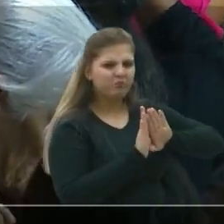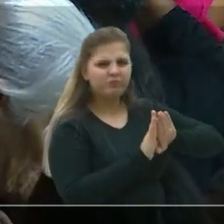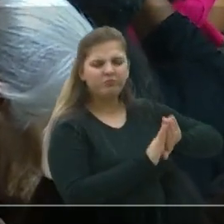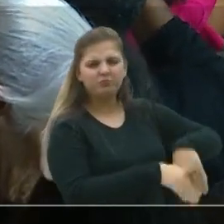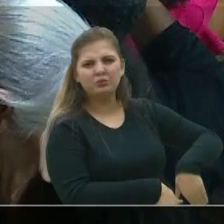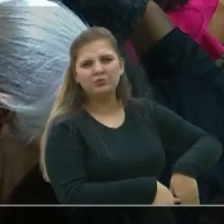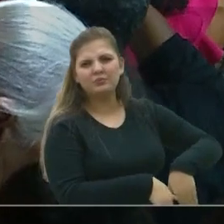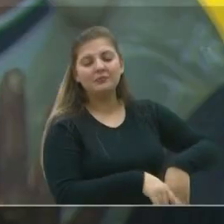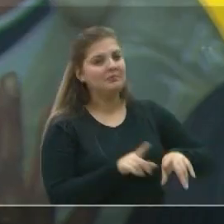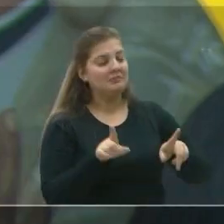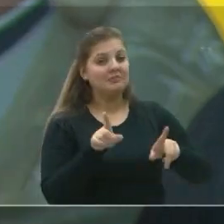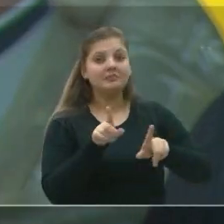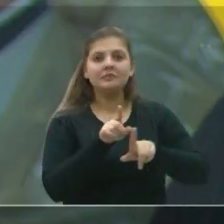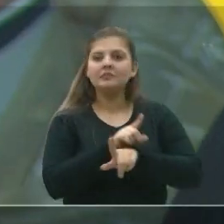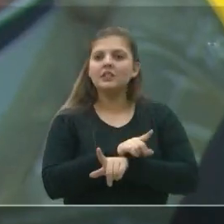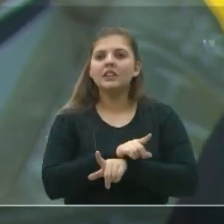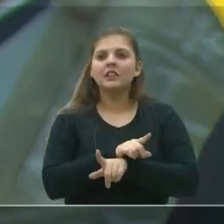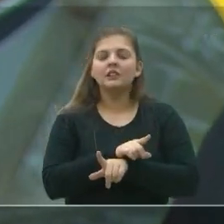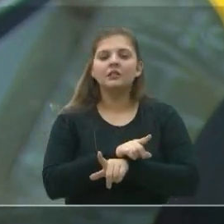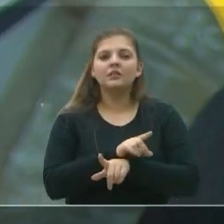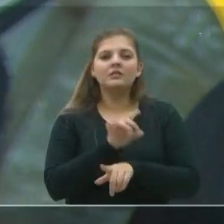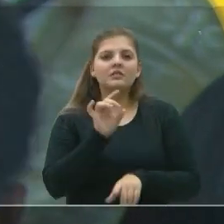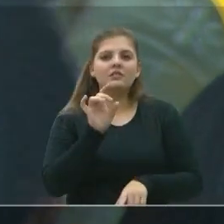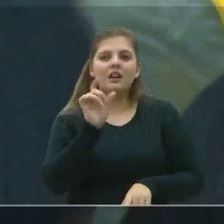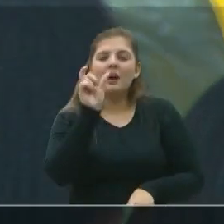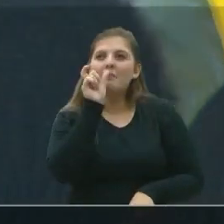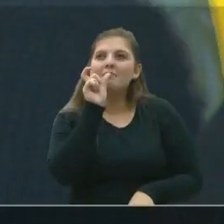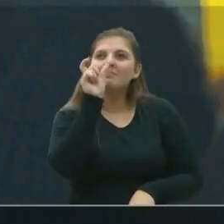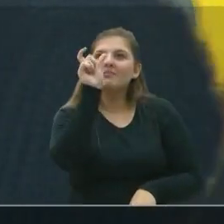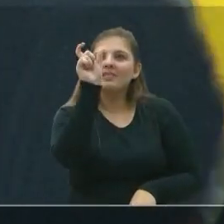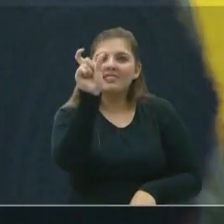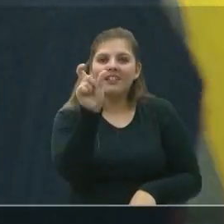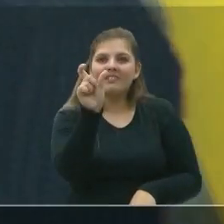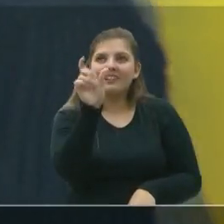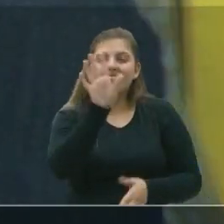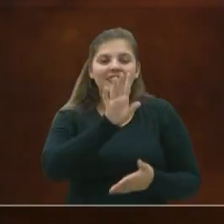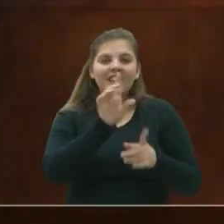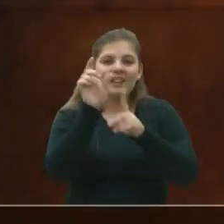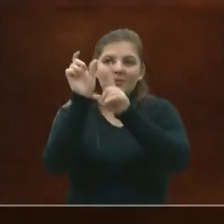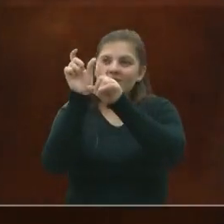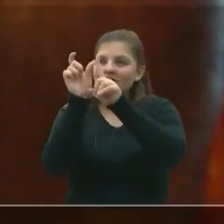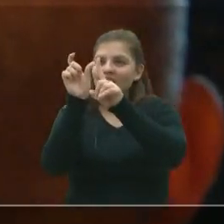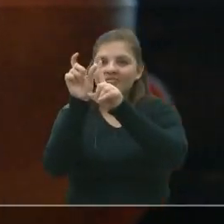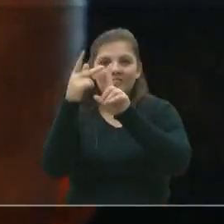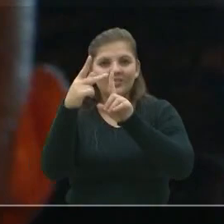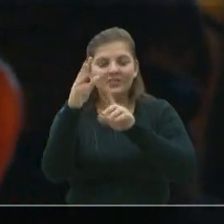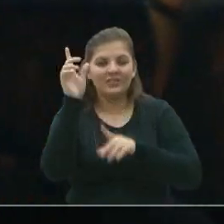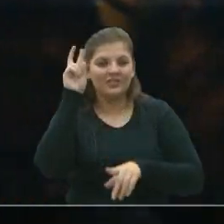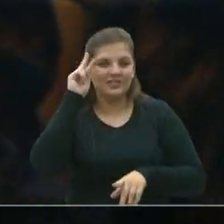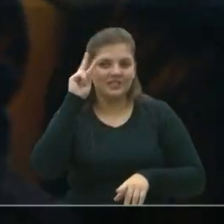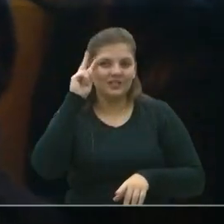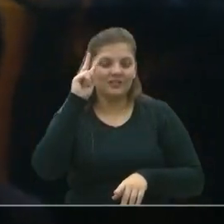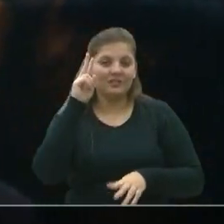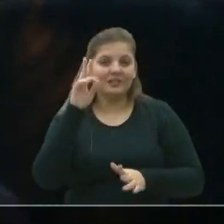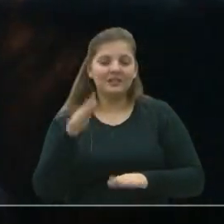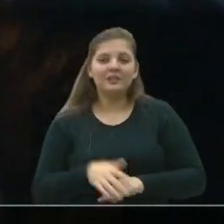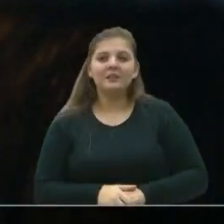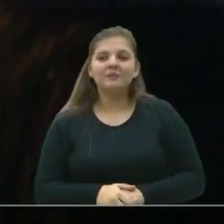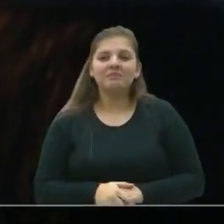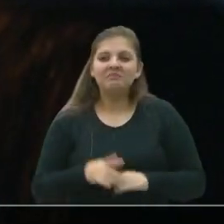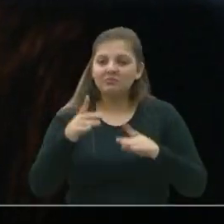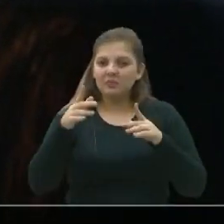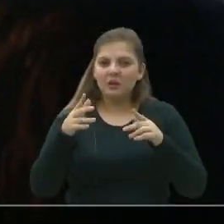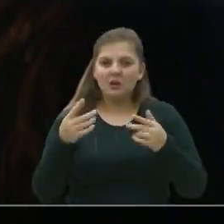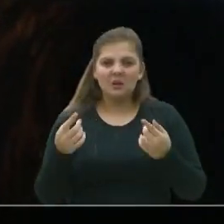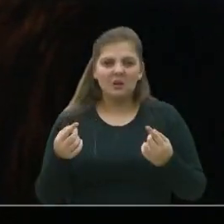vida. A última palavra de Deus na sua história. Não queira mais se